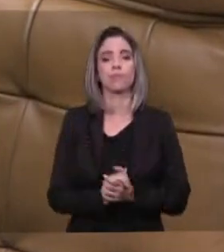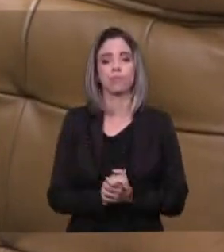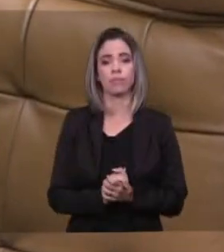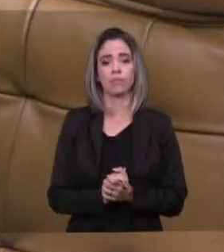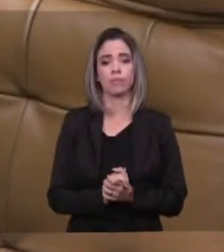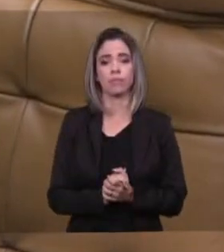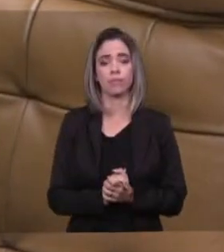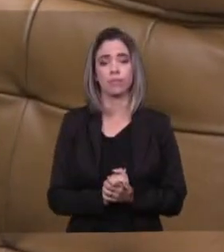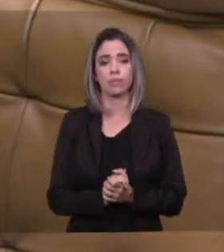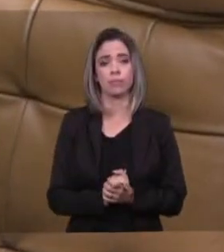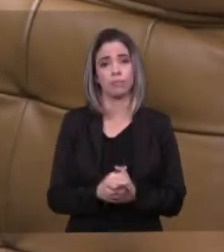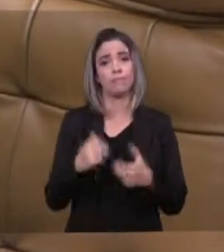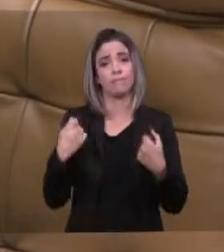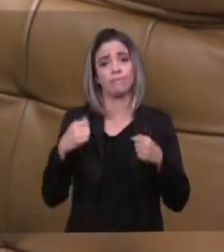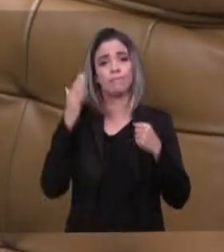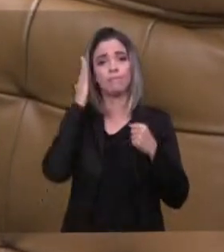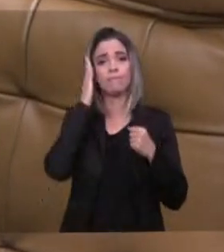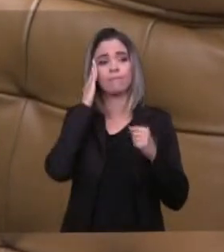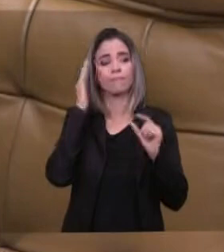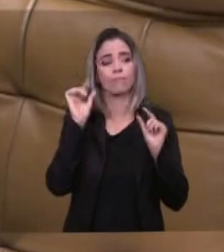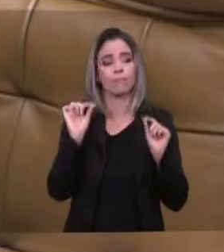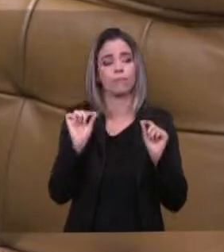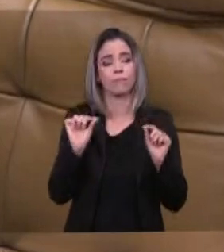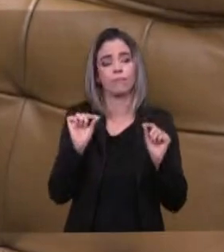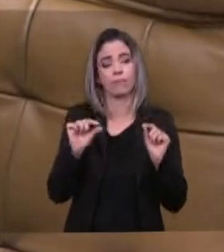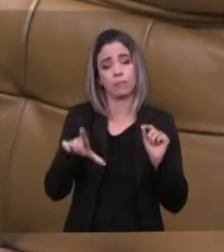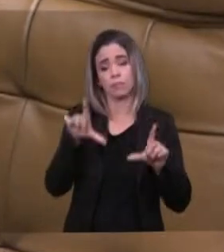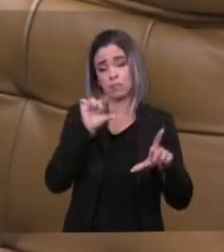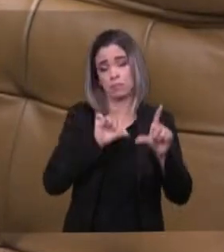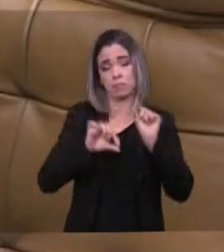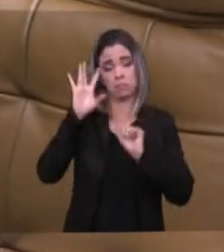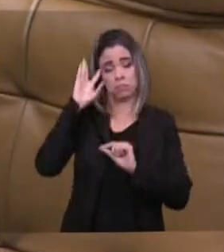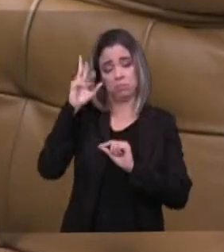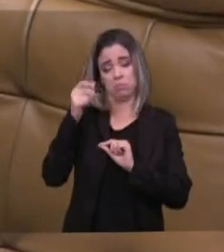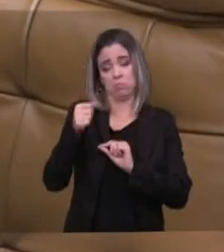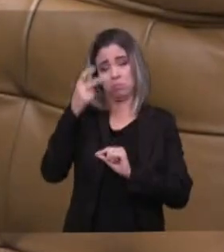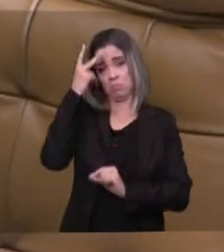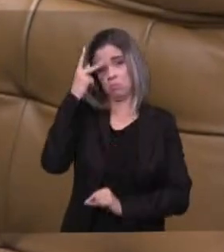E precisam saber. E tomar as suas decisões.